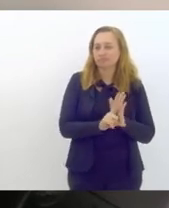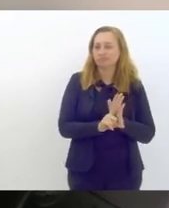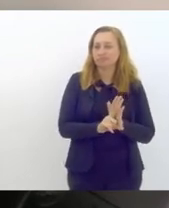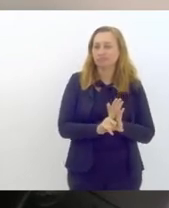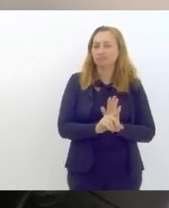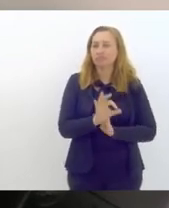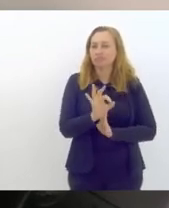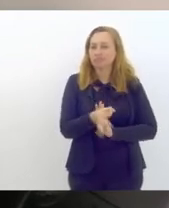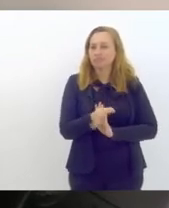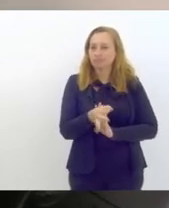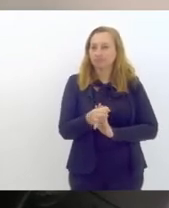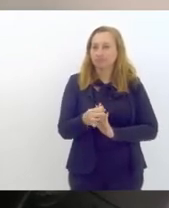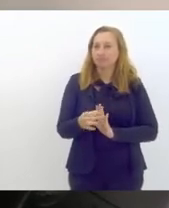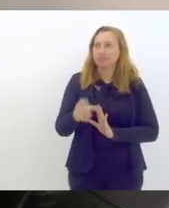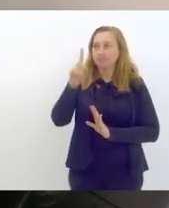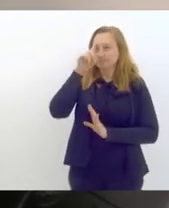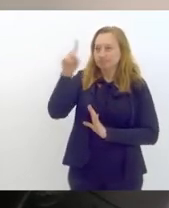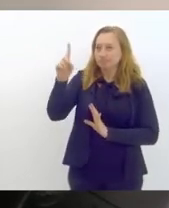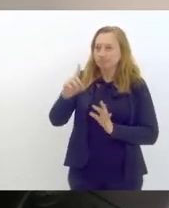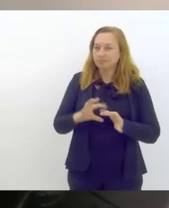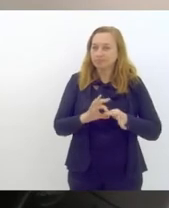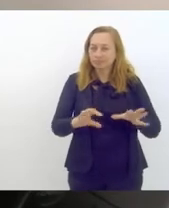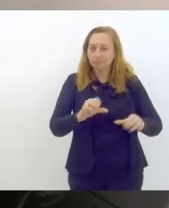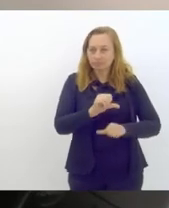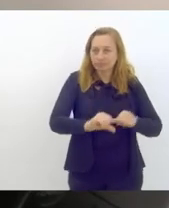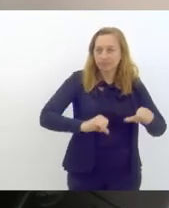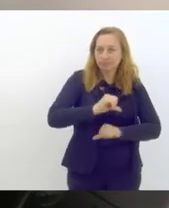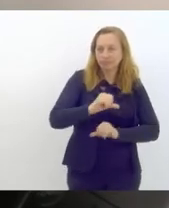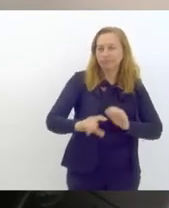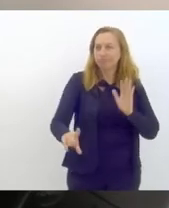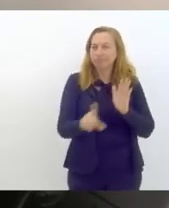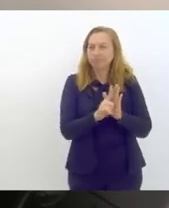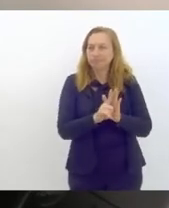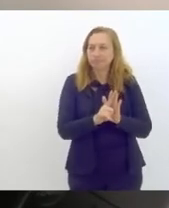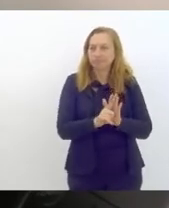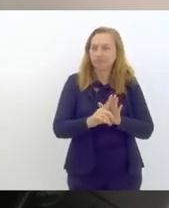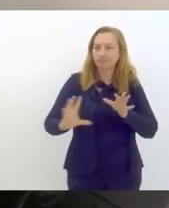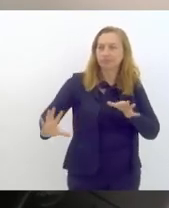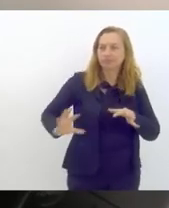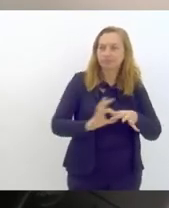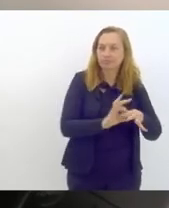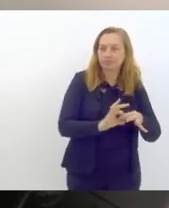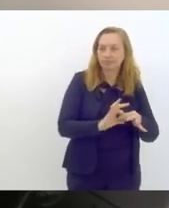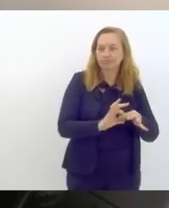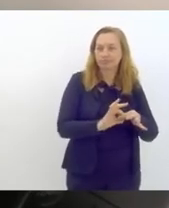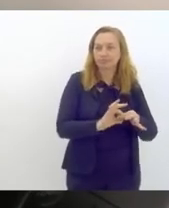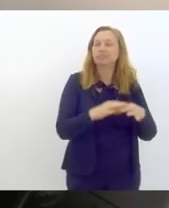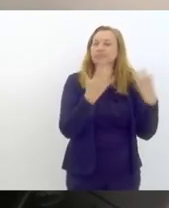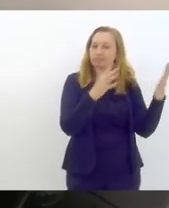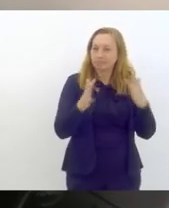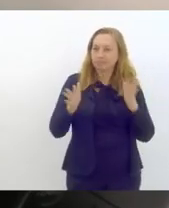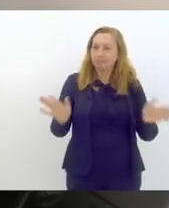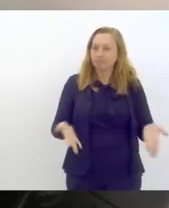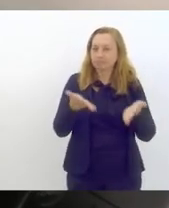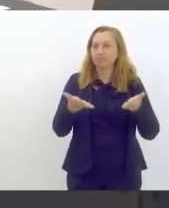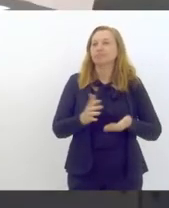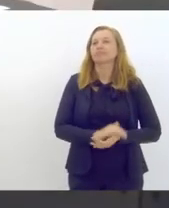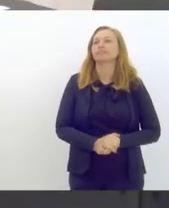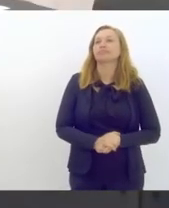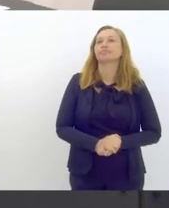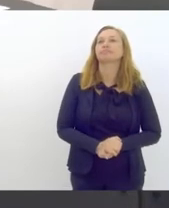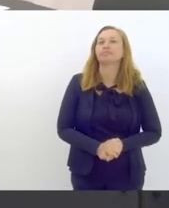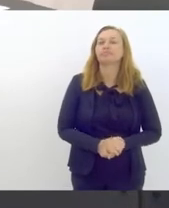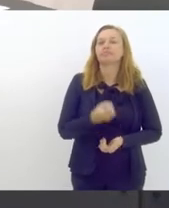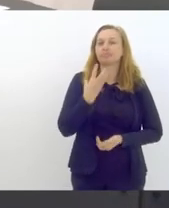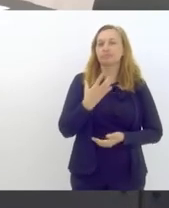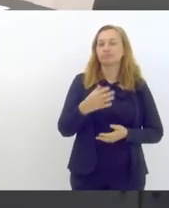possivelmente, se Deus permitir, transformado em lei e que passe a integrar o nosso ordenamento. Parabéns pela iniciativa. Bem,